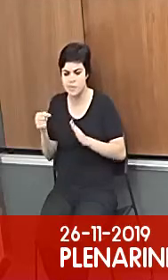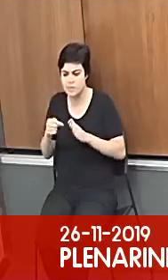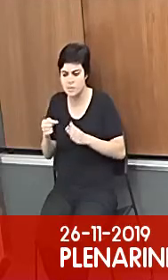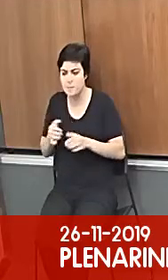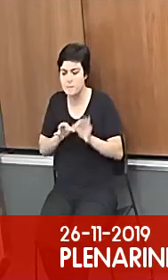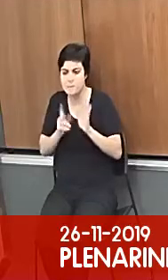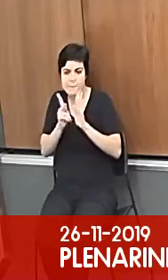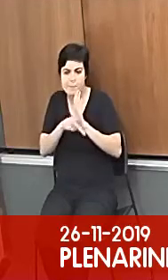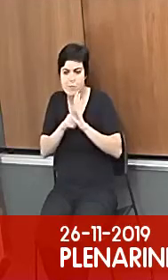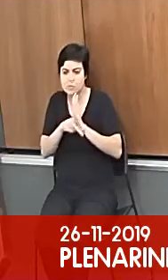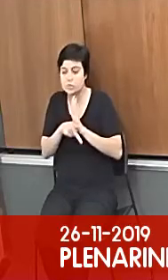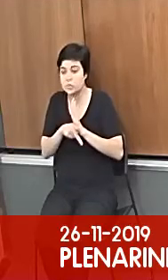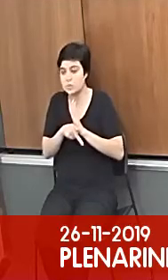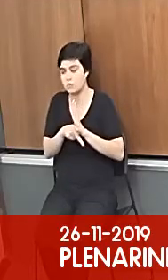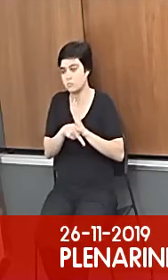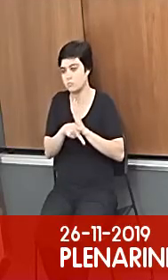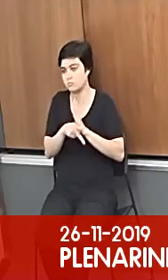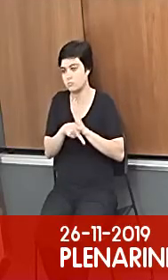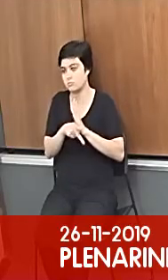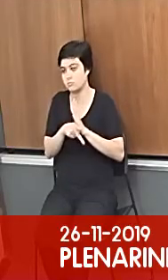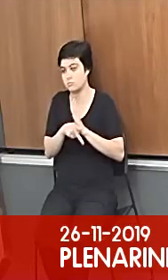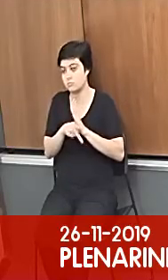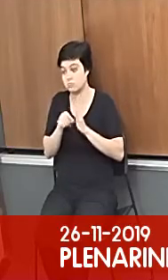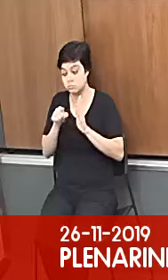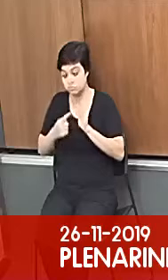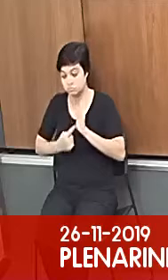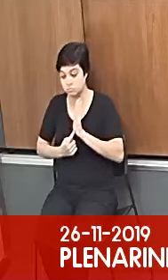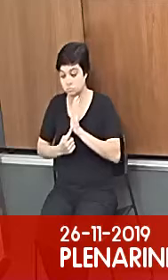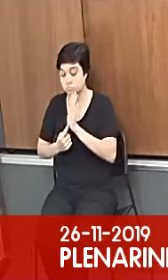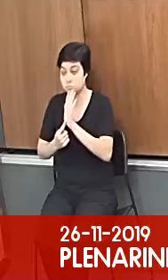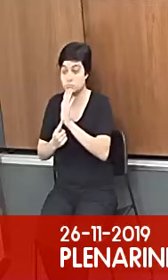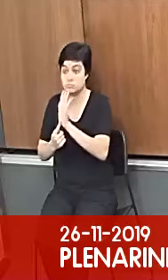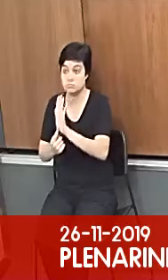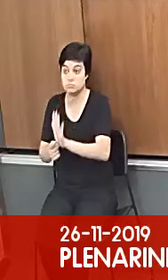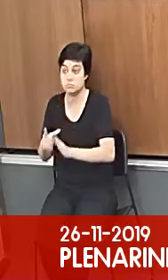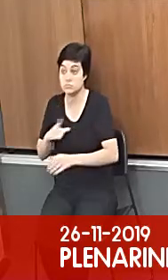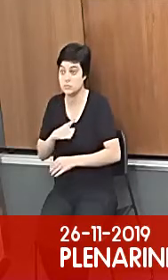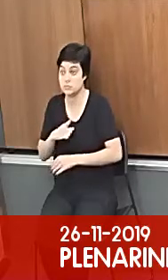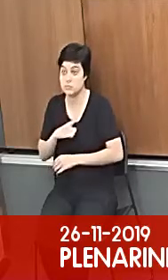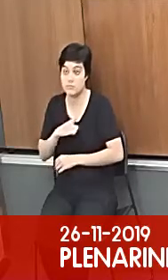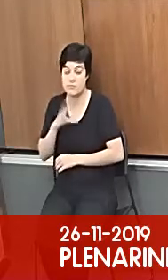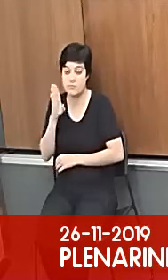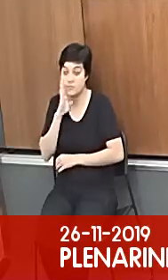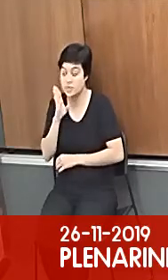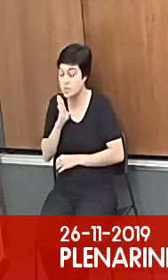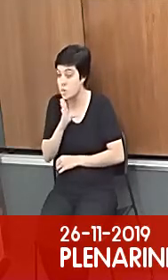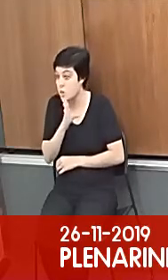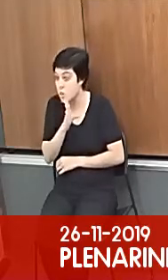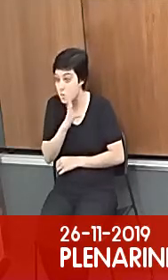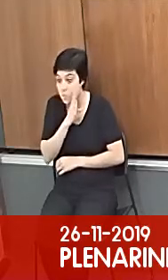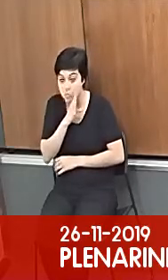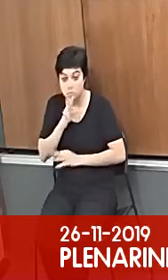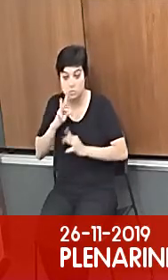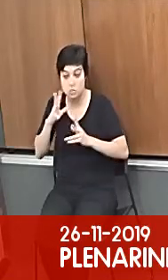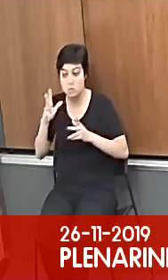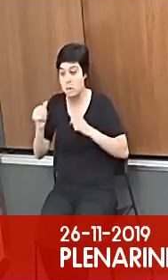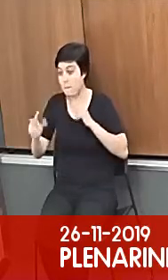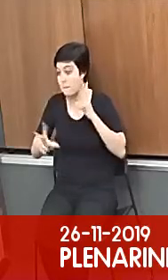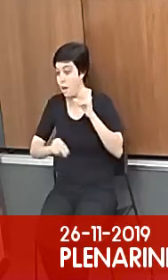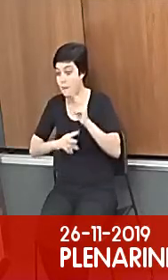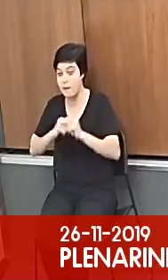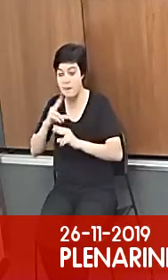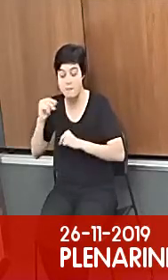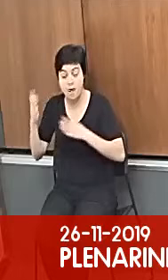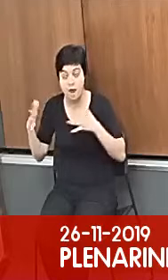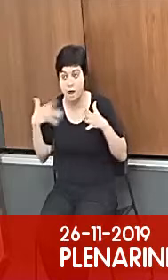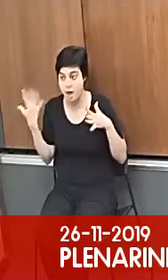projeto. Quando o senhor lançou ele, o senhor não sabe o que o senhor causou no Facebook, na comunidade surda. Foi um bafafá, uma alegria,